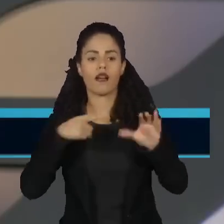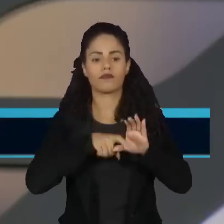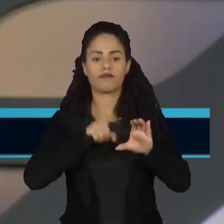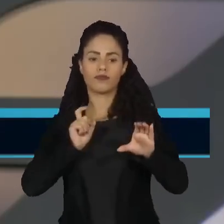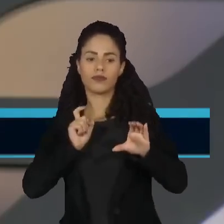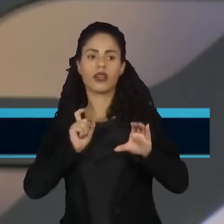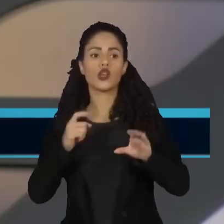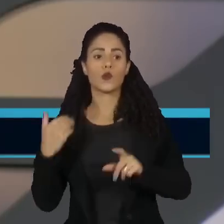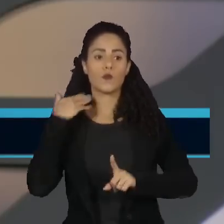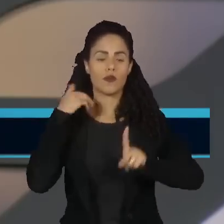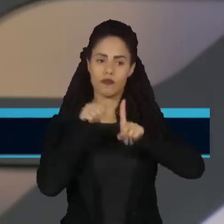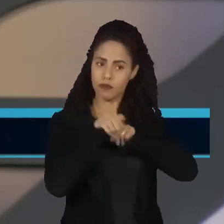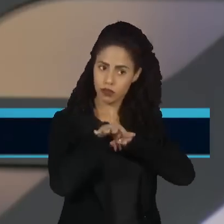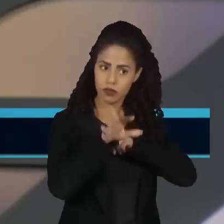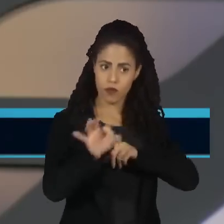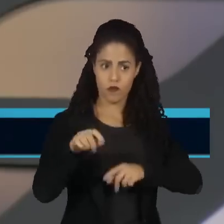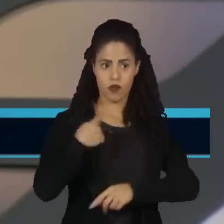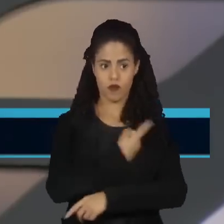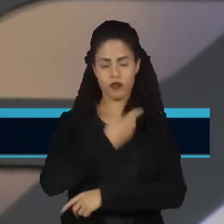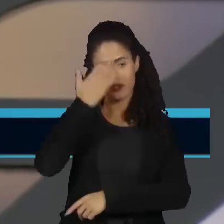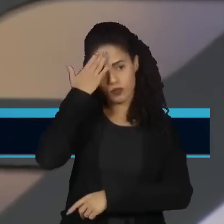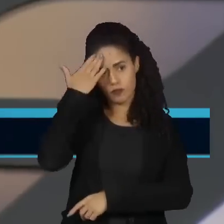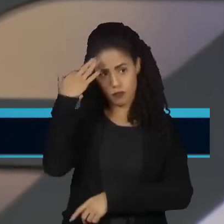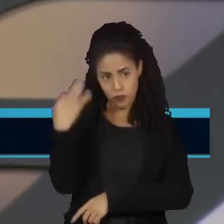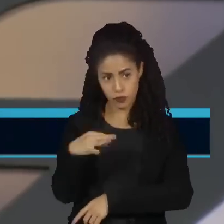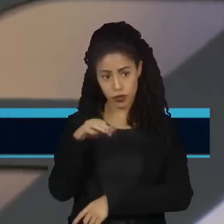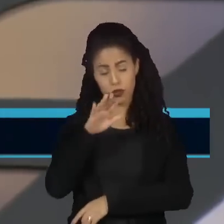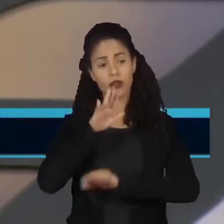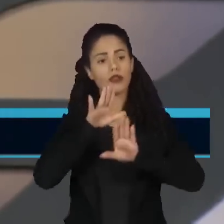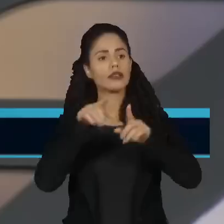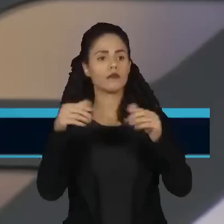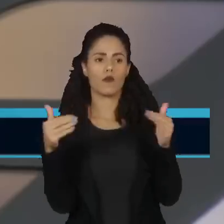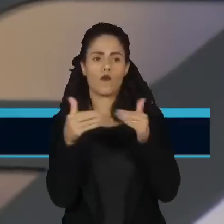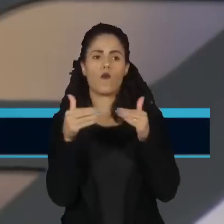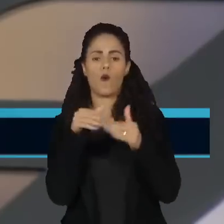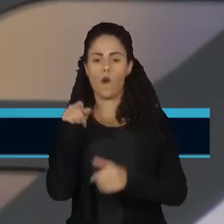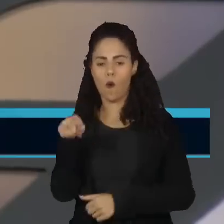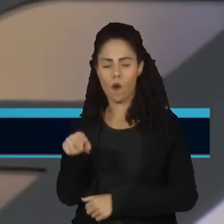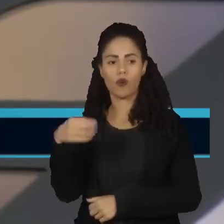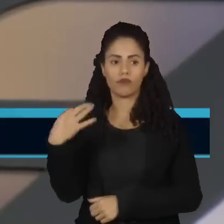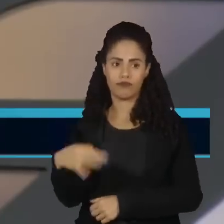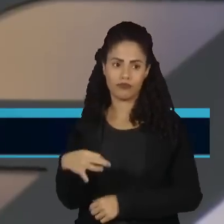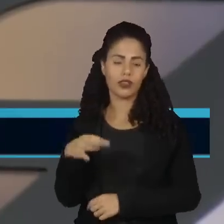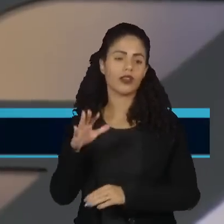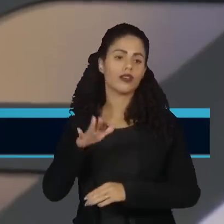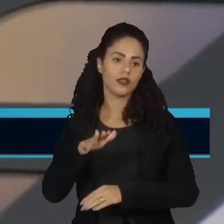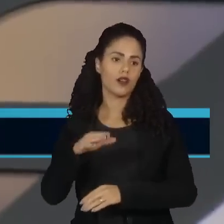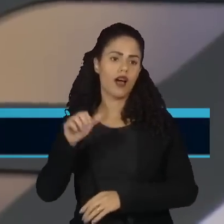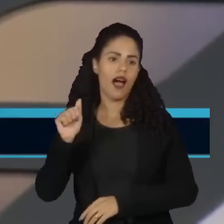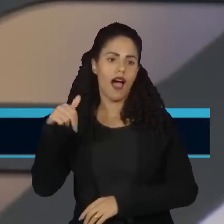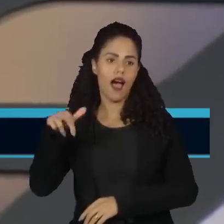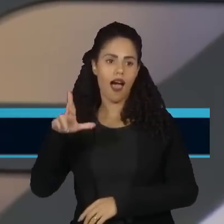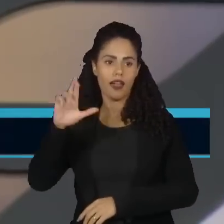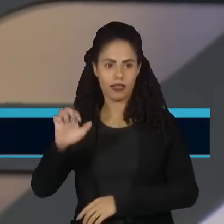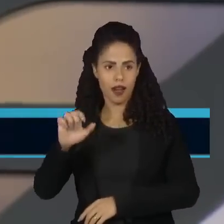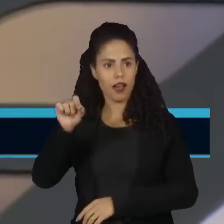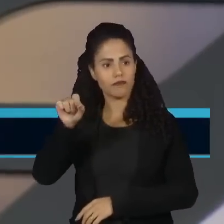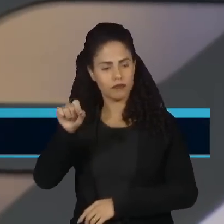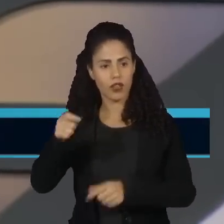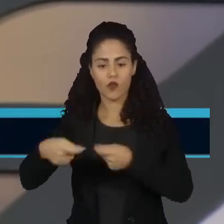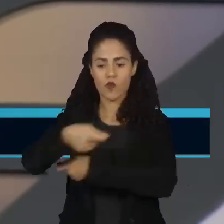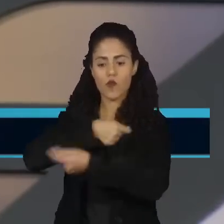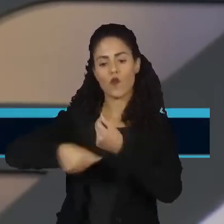do Banco Central na condução da política monetária. E concordo com a observação que foi feita, acho que foi o André Perfeito,